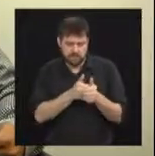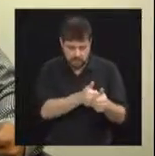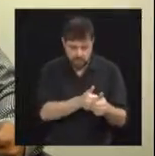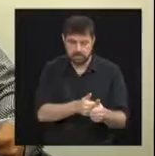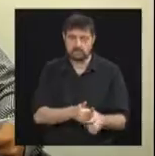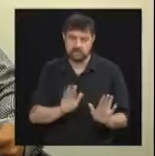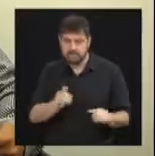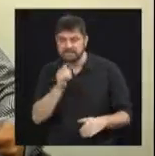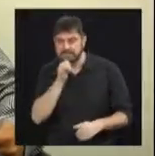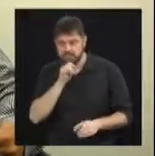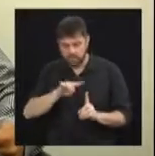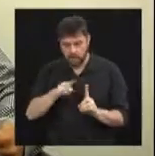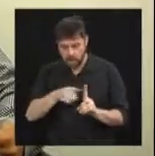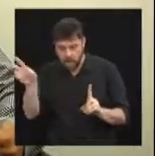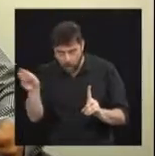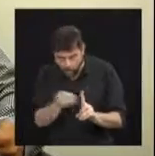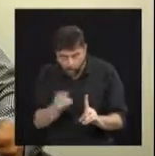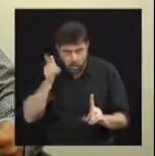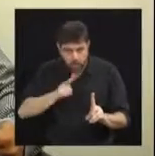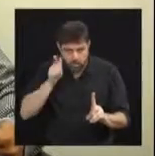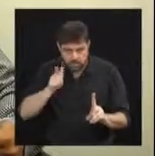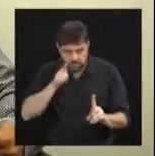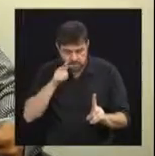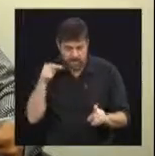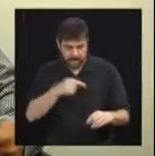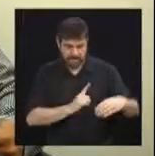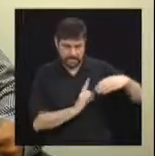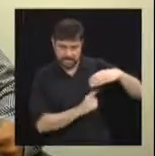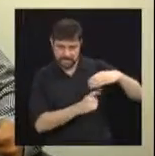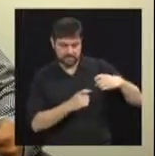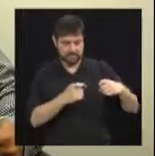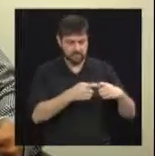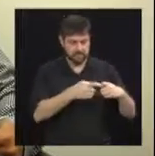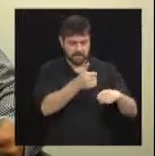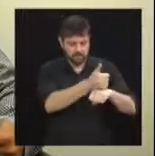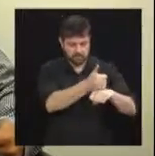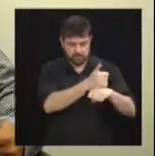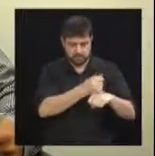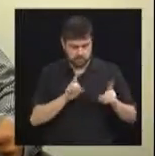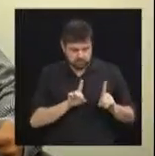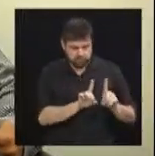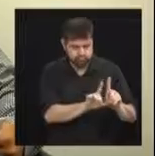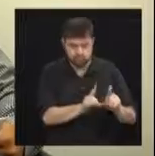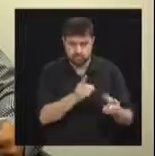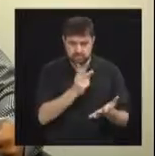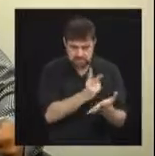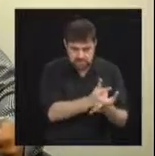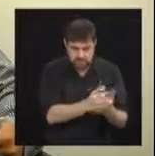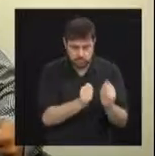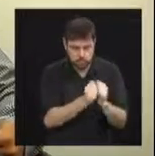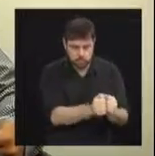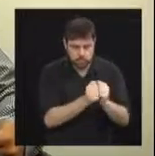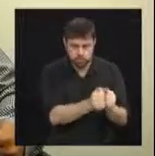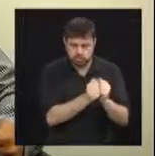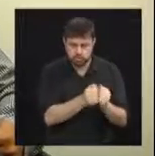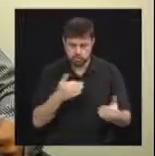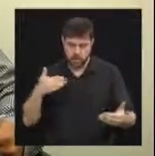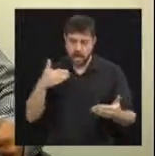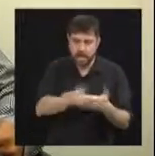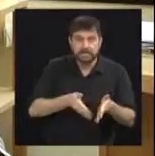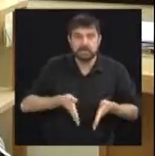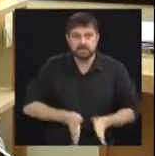ter conseguido engravidar, continua esse acompanhamento com a clínica, com o profissional, ou não, já tem alta, agora é só seguir